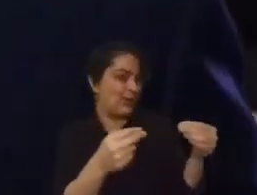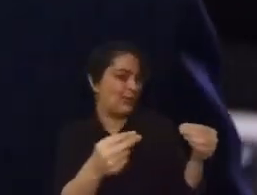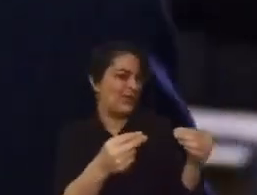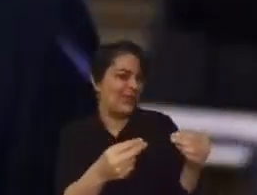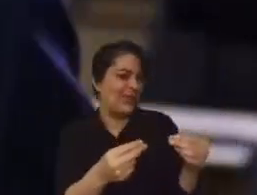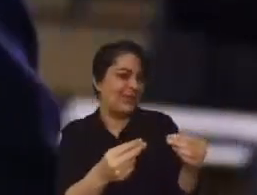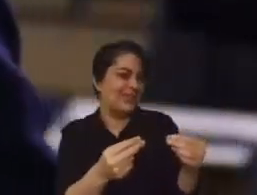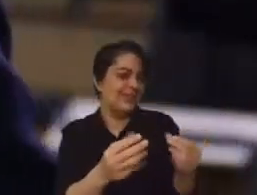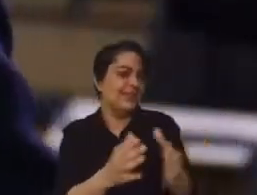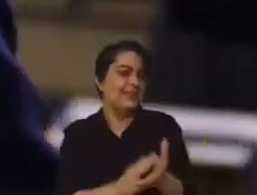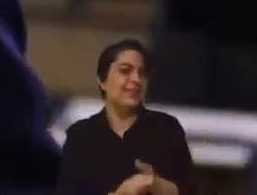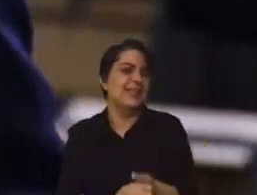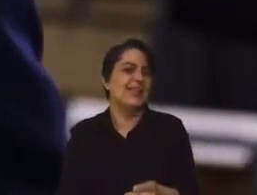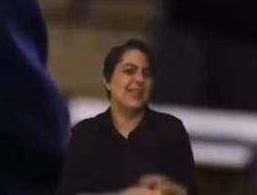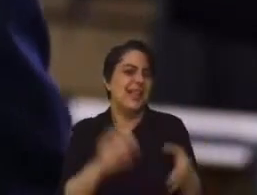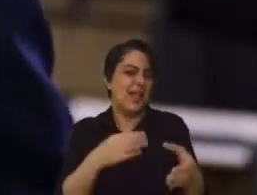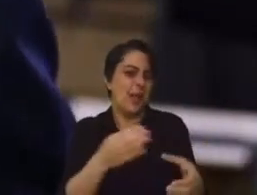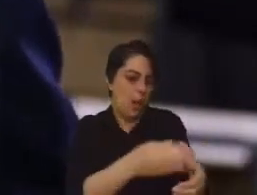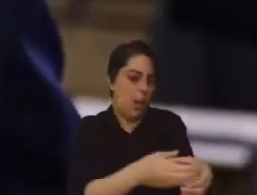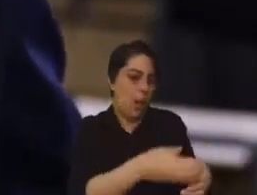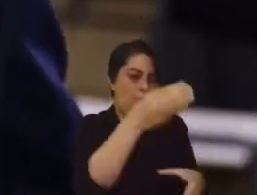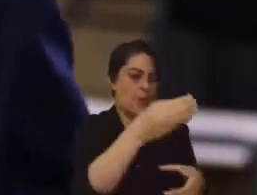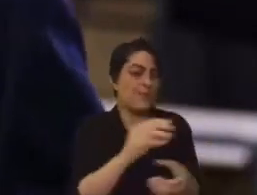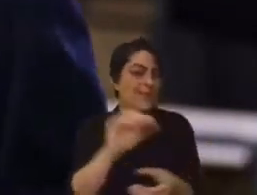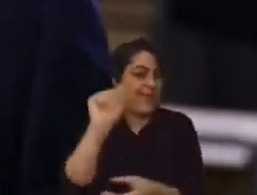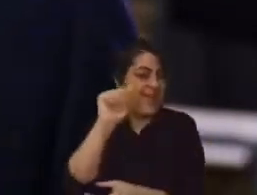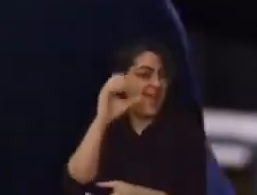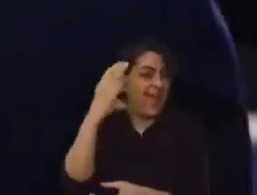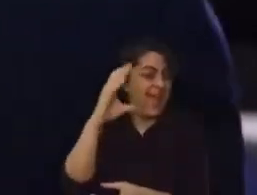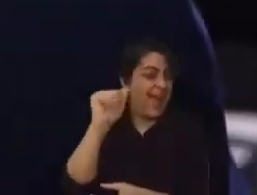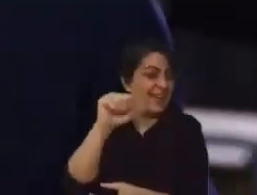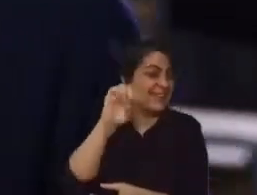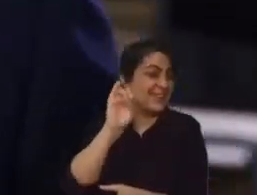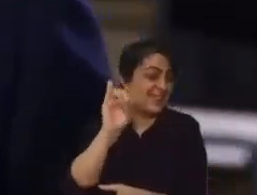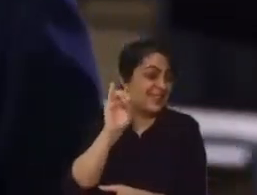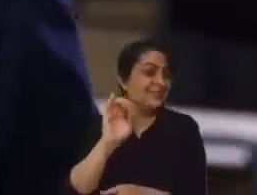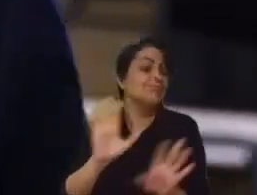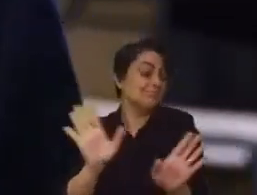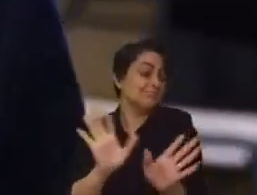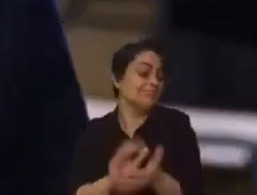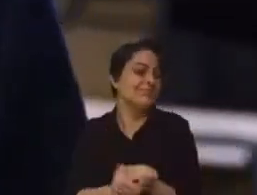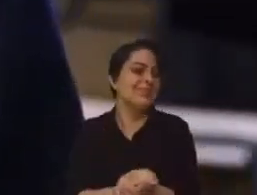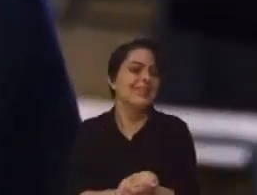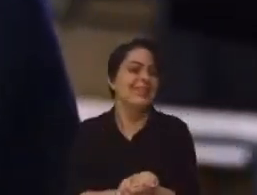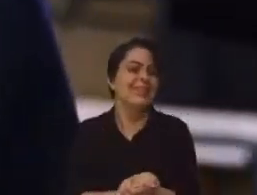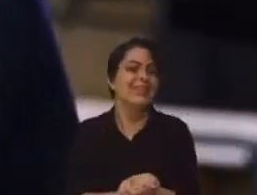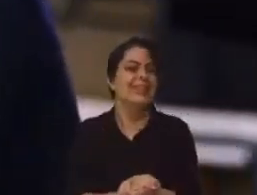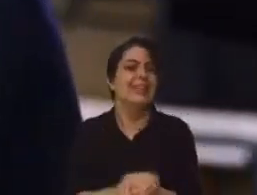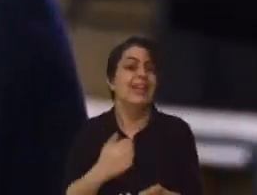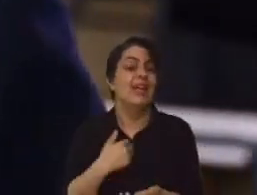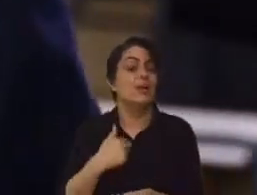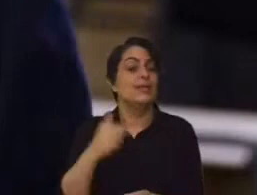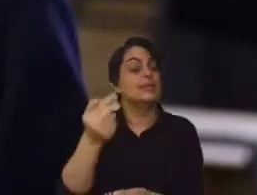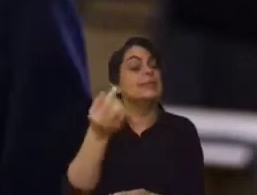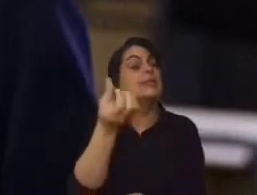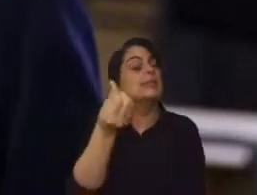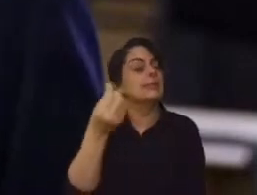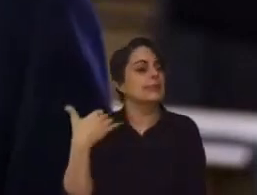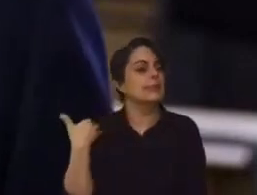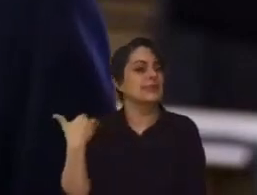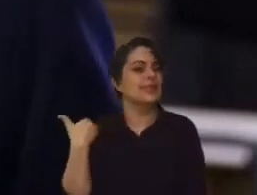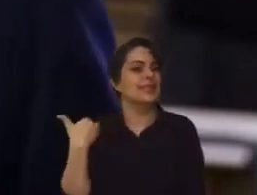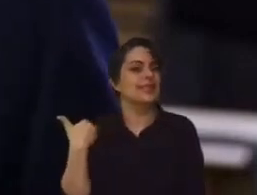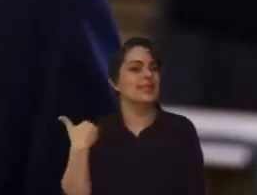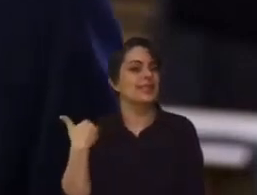sabe, de açaí que você quiser. Mas por isso é que eu digo para vocês que eu tenho 76 anos, tenho energia de